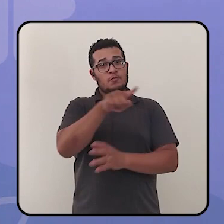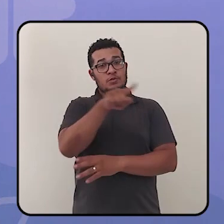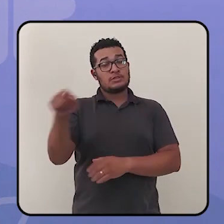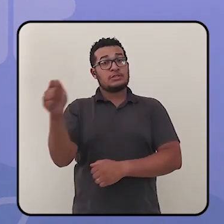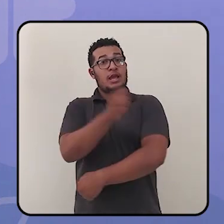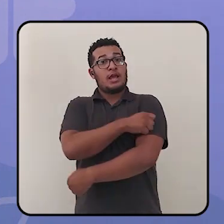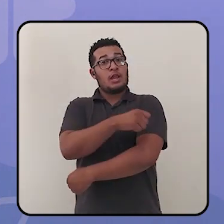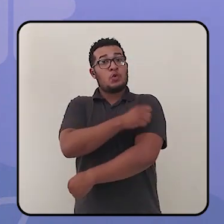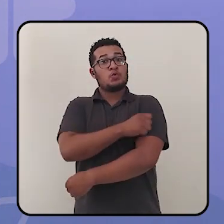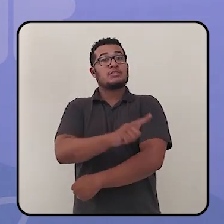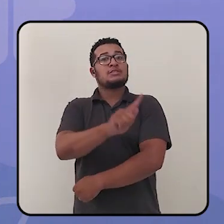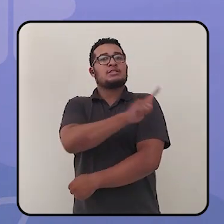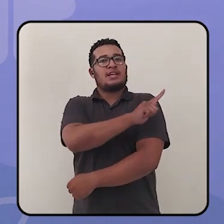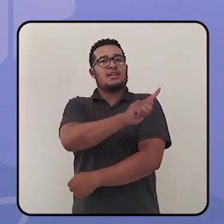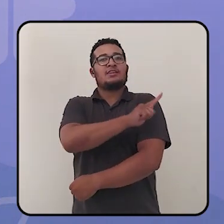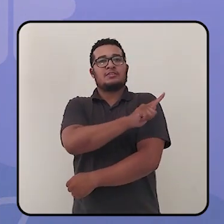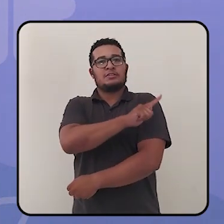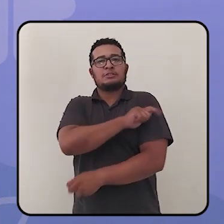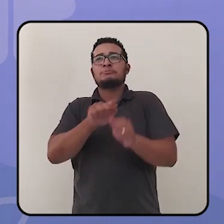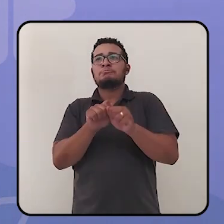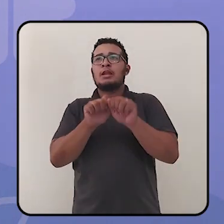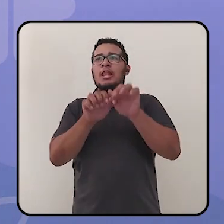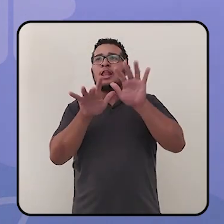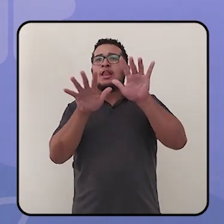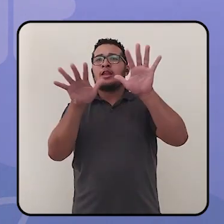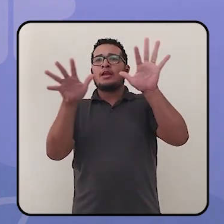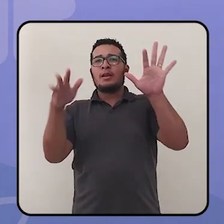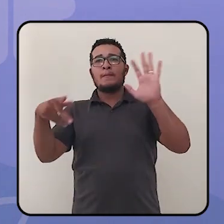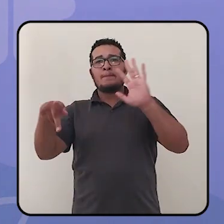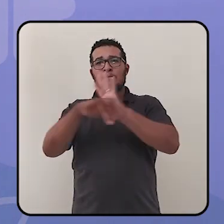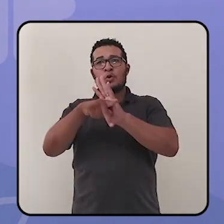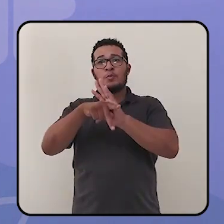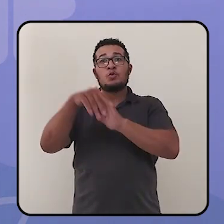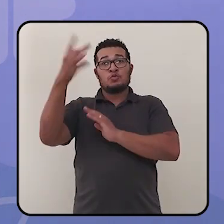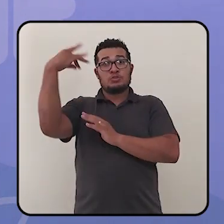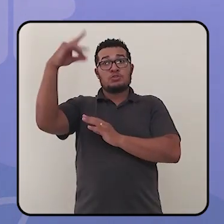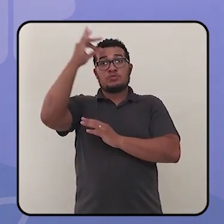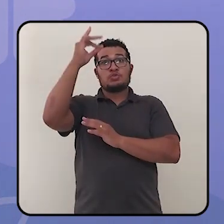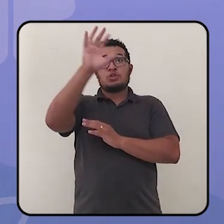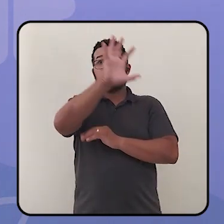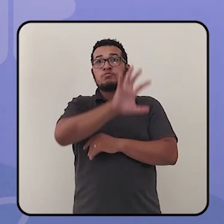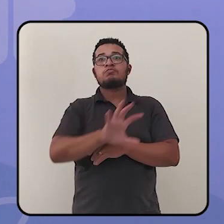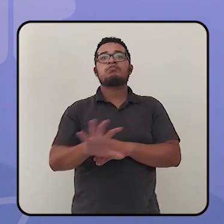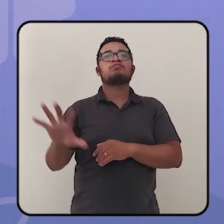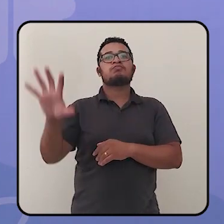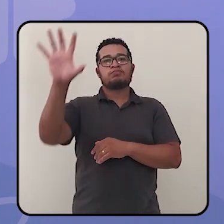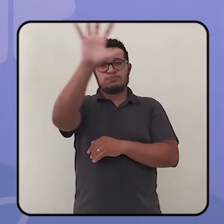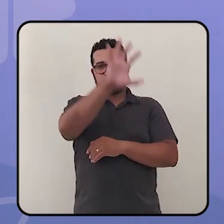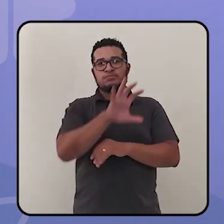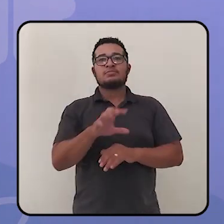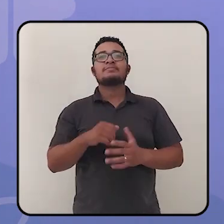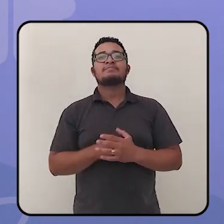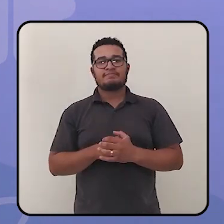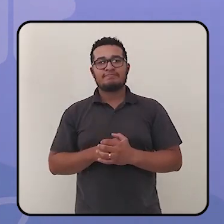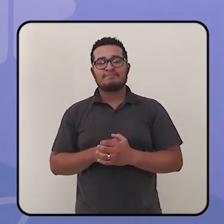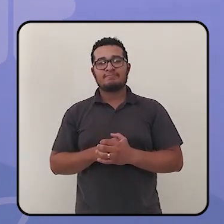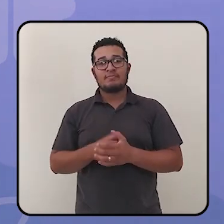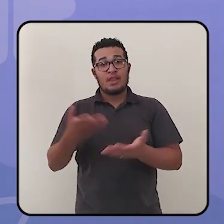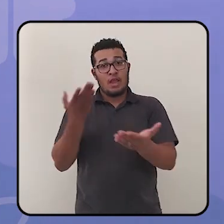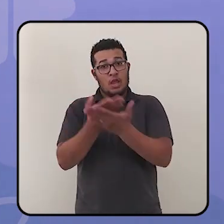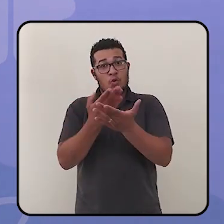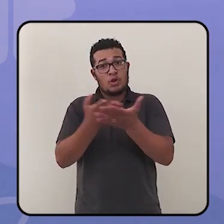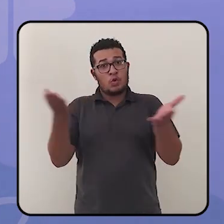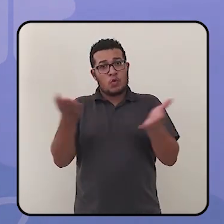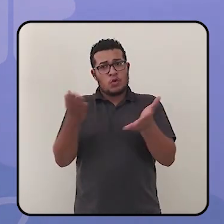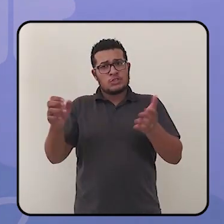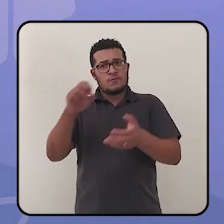alunos dos sétimos anos sétimos anos espalhados espalhados por todo o nosso estado estado do espírito santo na hora